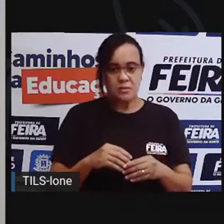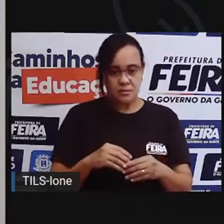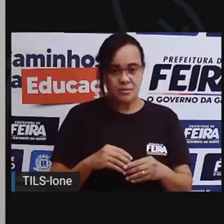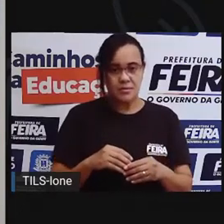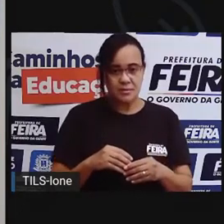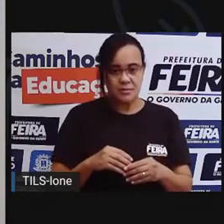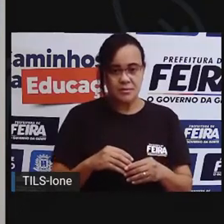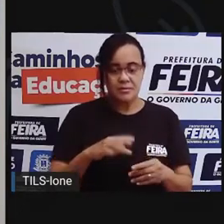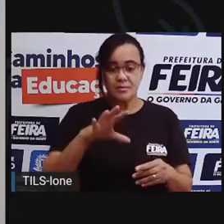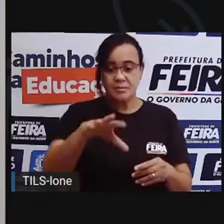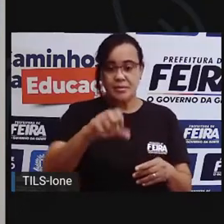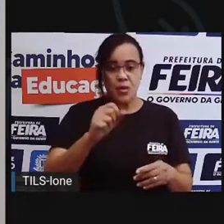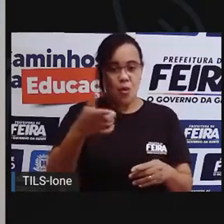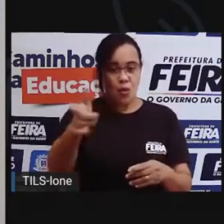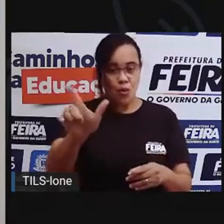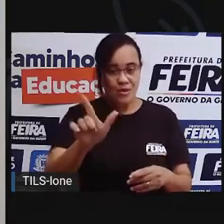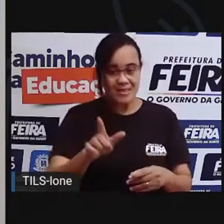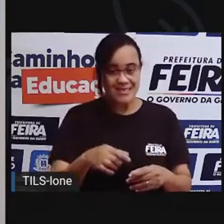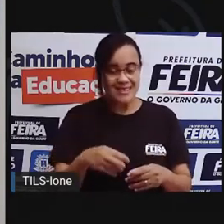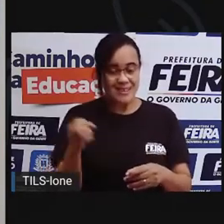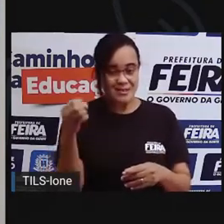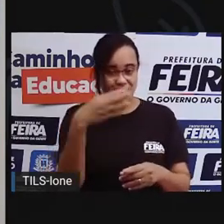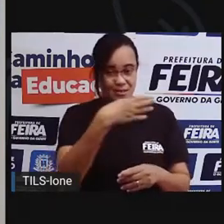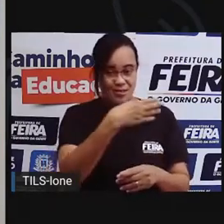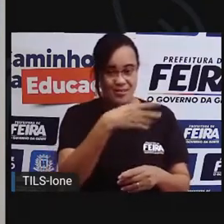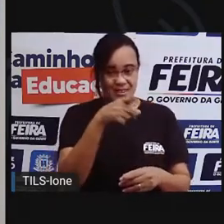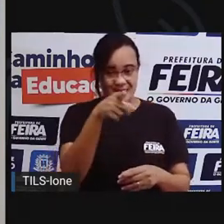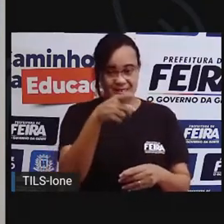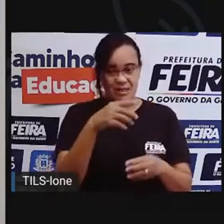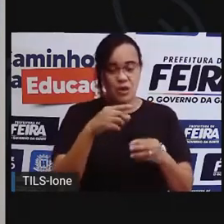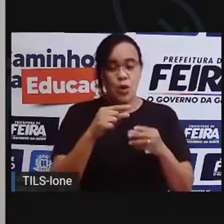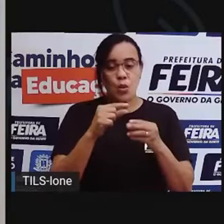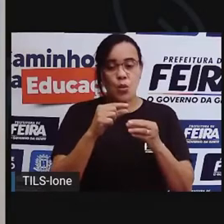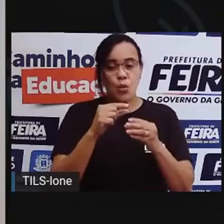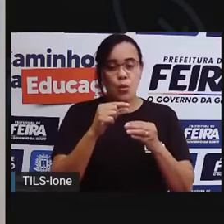Vou pegar a outra aqui que tá mais novinha.